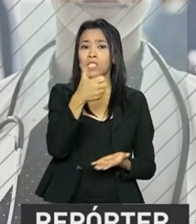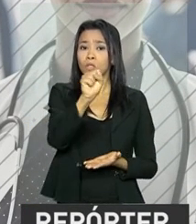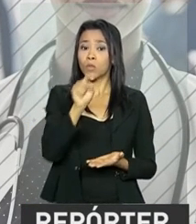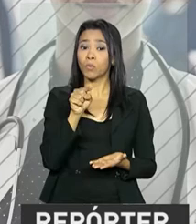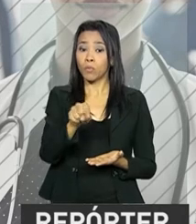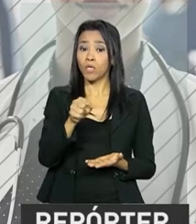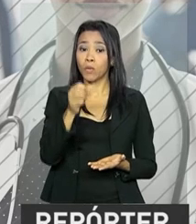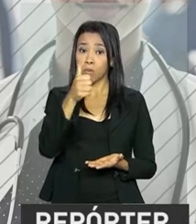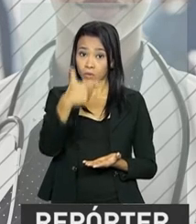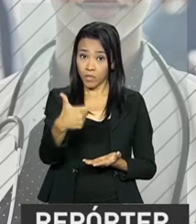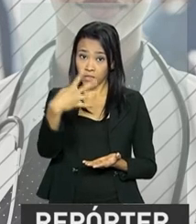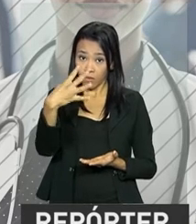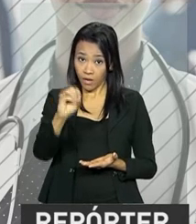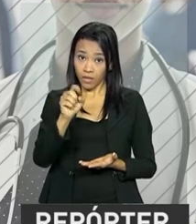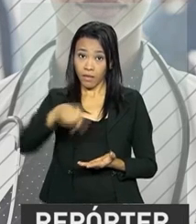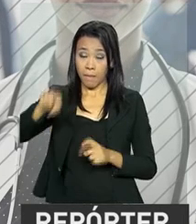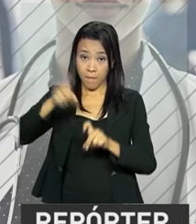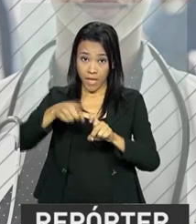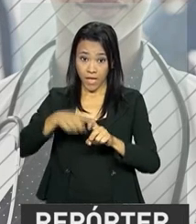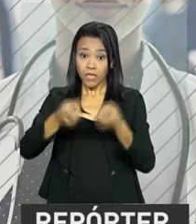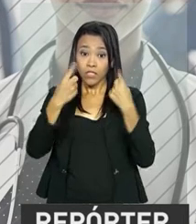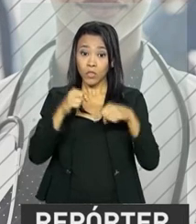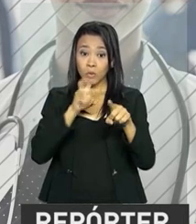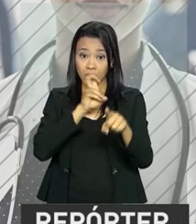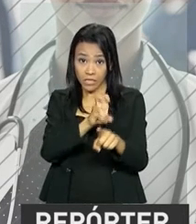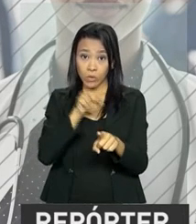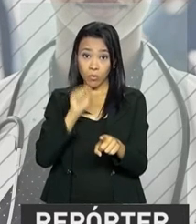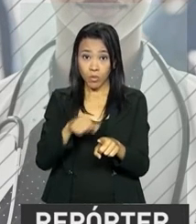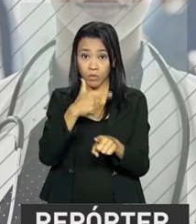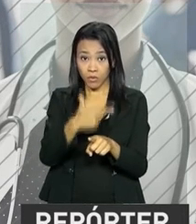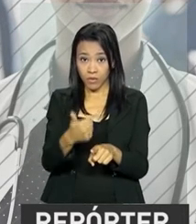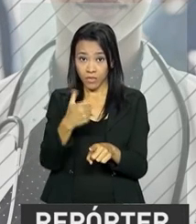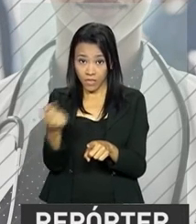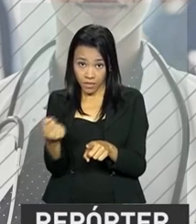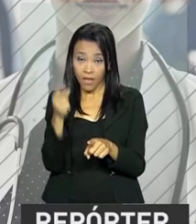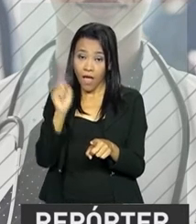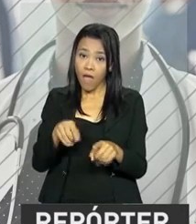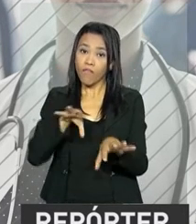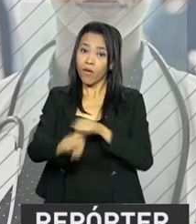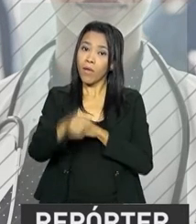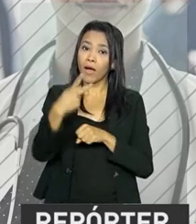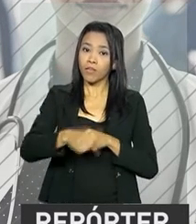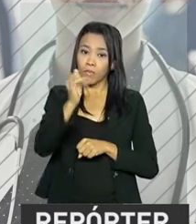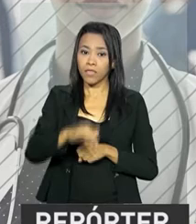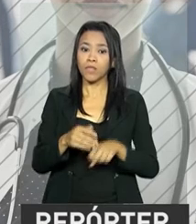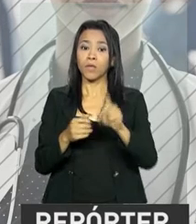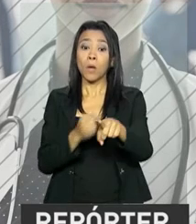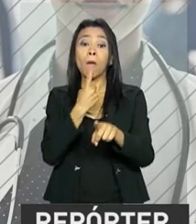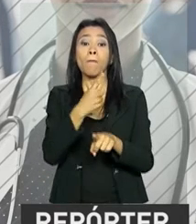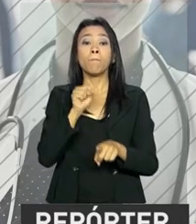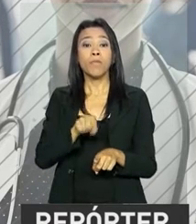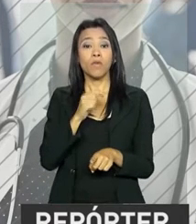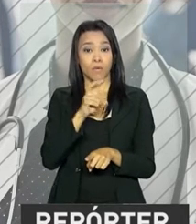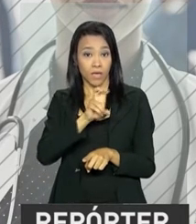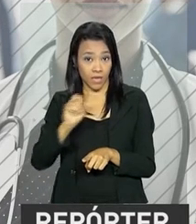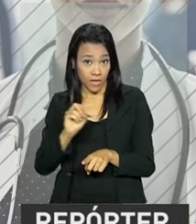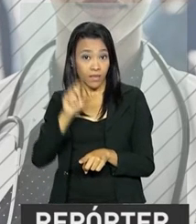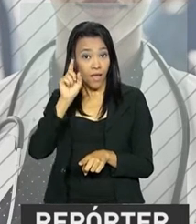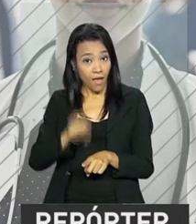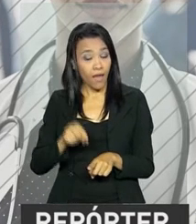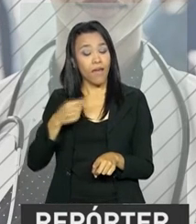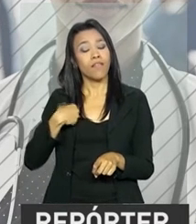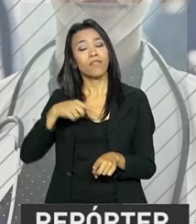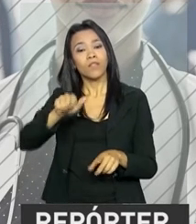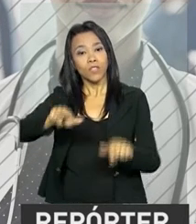médicos. 5.200 são formados no Brasil. 1.500 têm diploma no exterior e